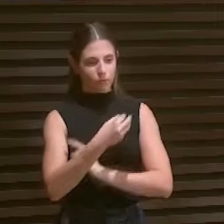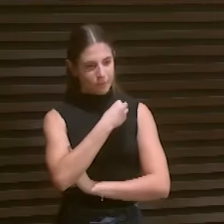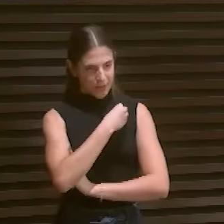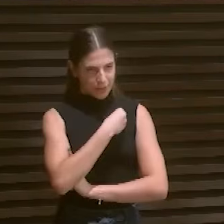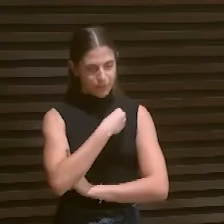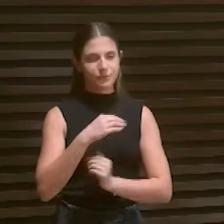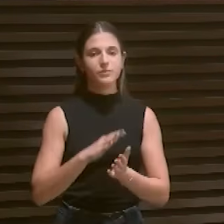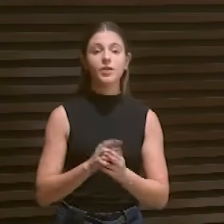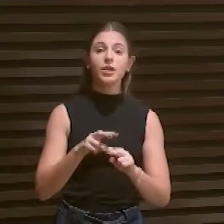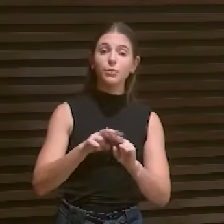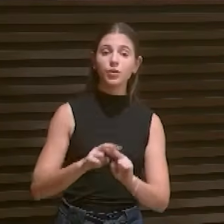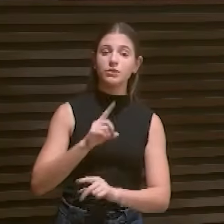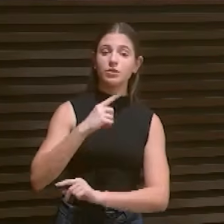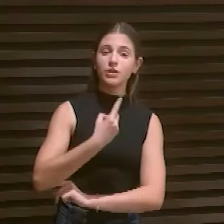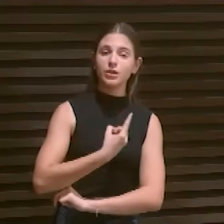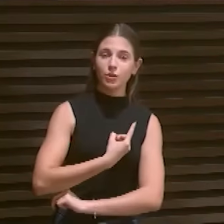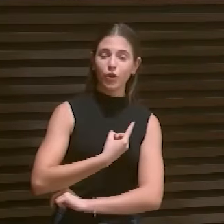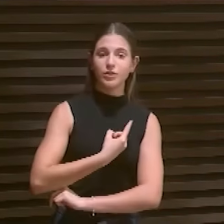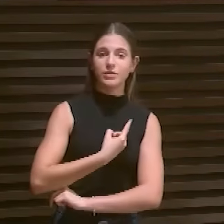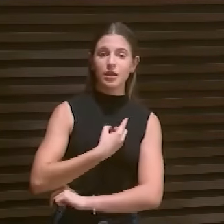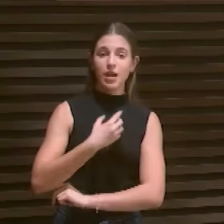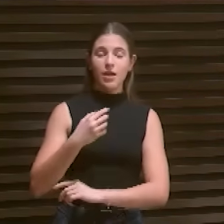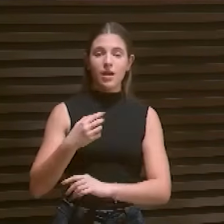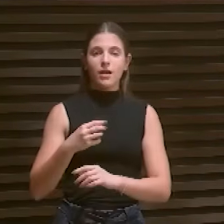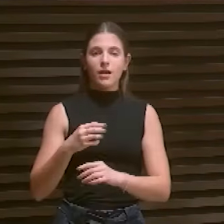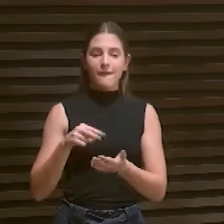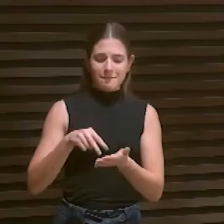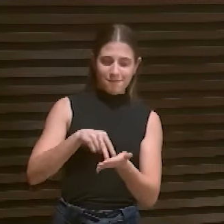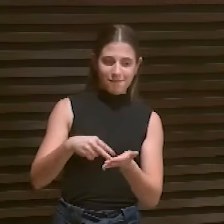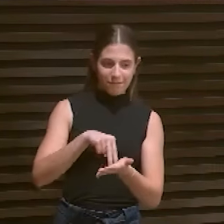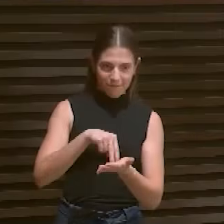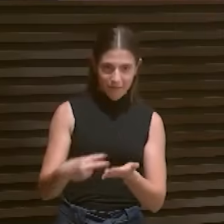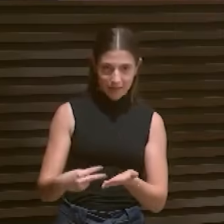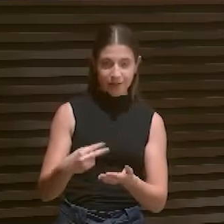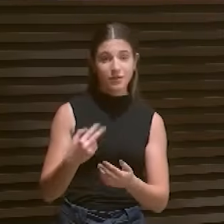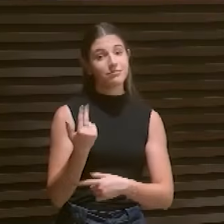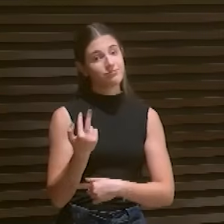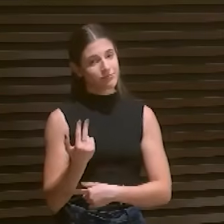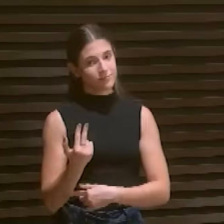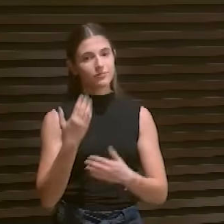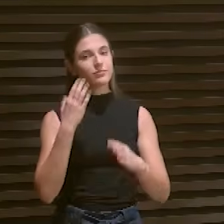E é por isso que nós somos seres vacilantes, como cantamos aqui.